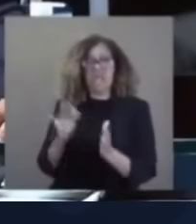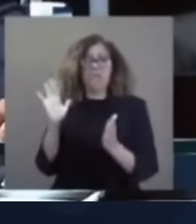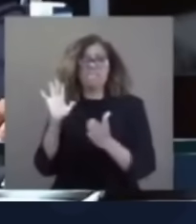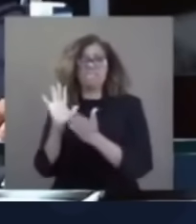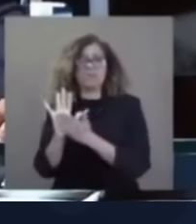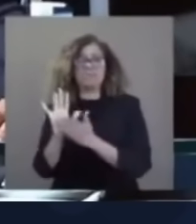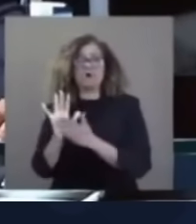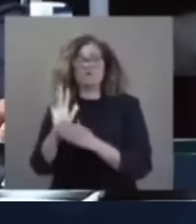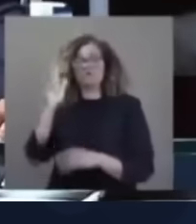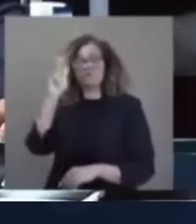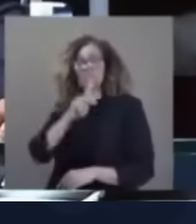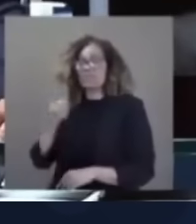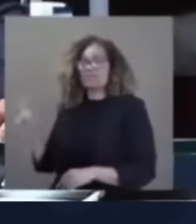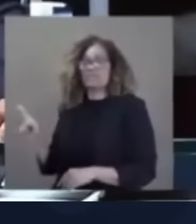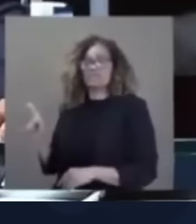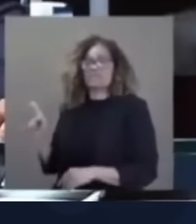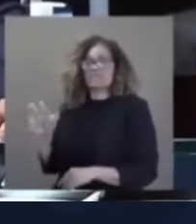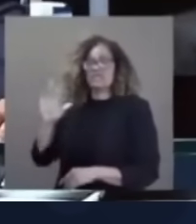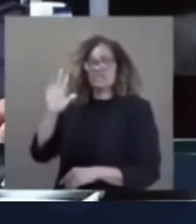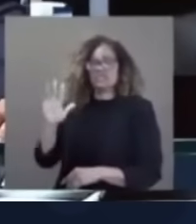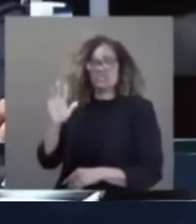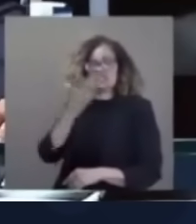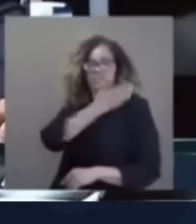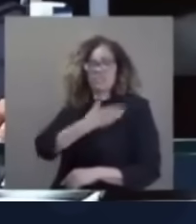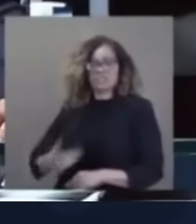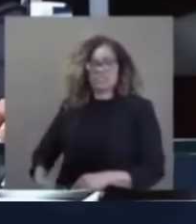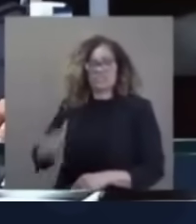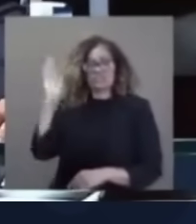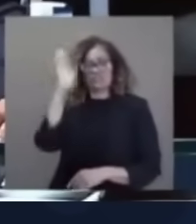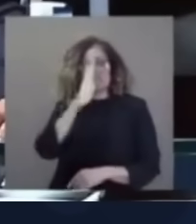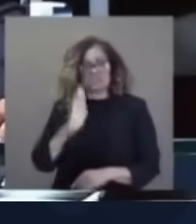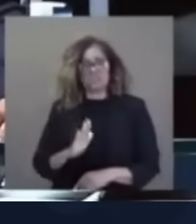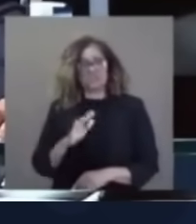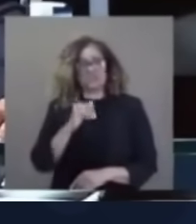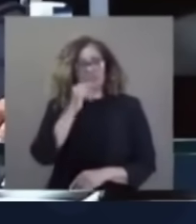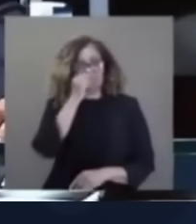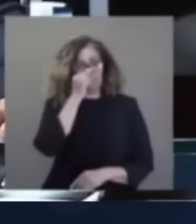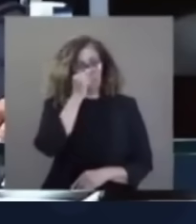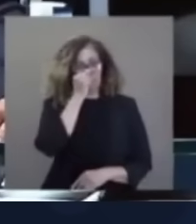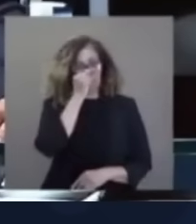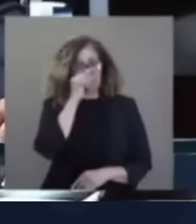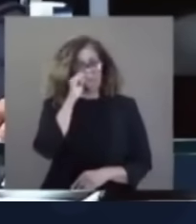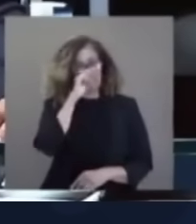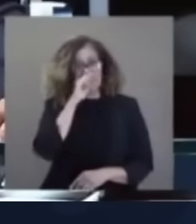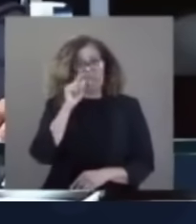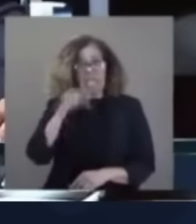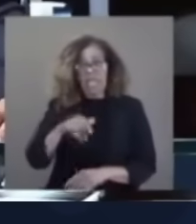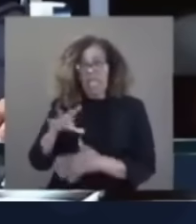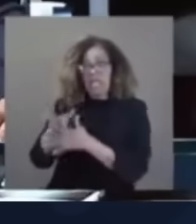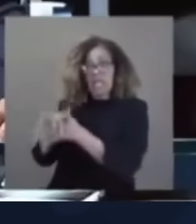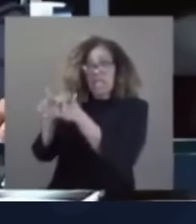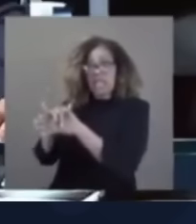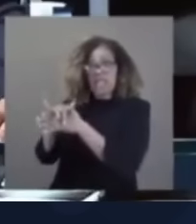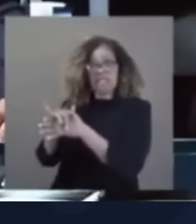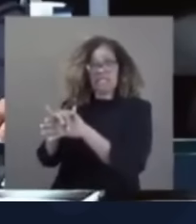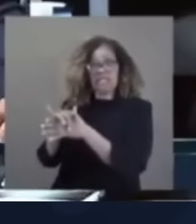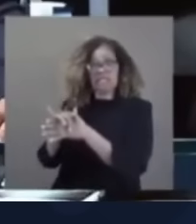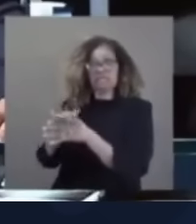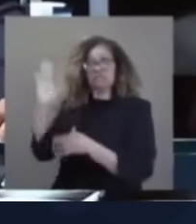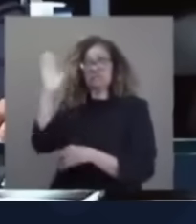Presidente da República Federativa do Brasil Lu Inácio luda da Silva que é um líder Global